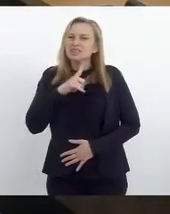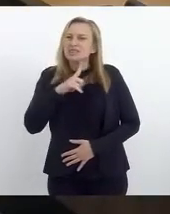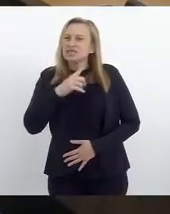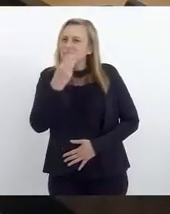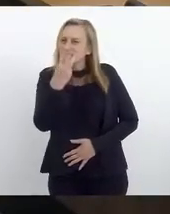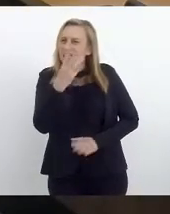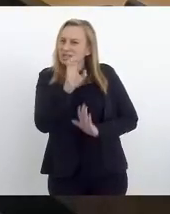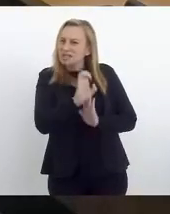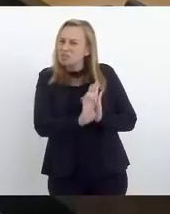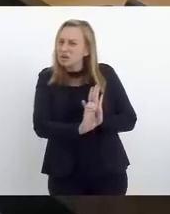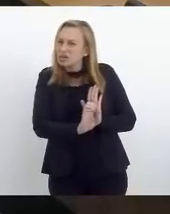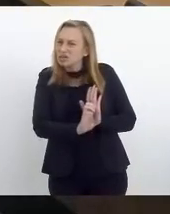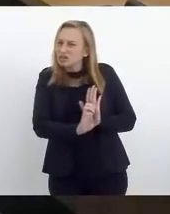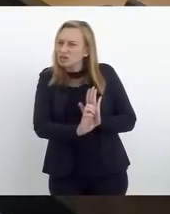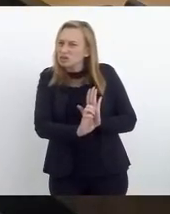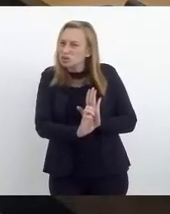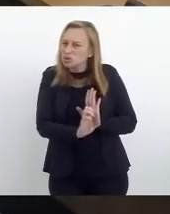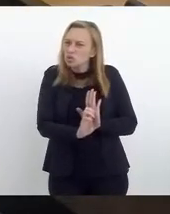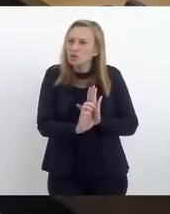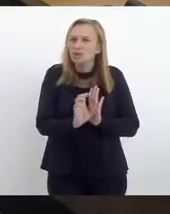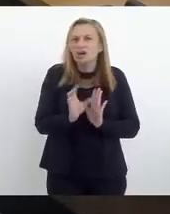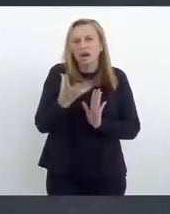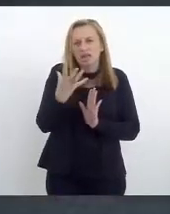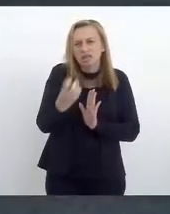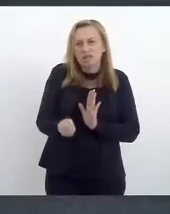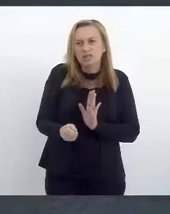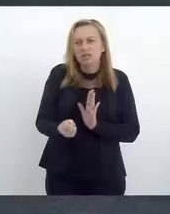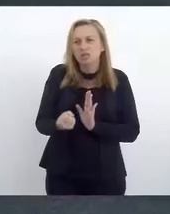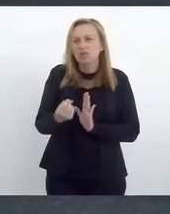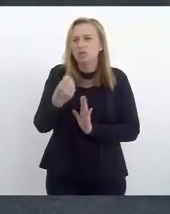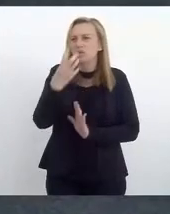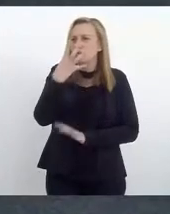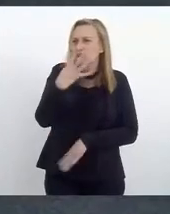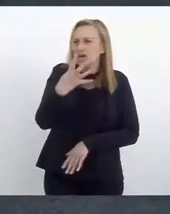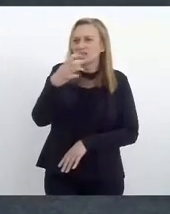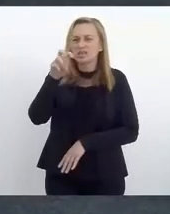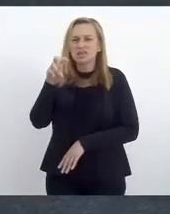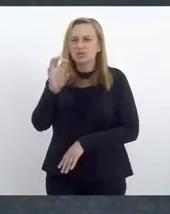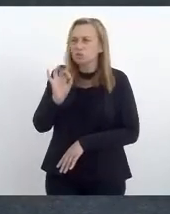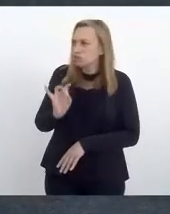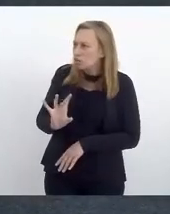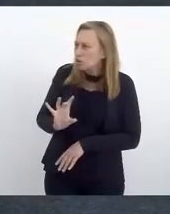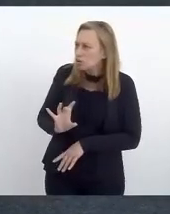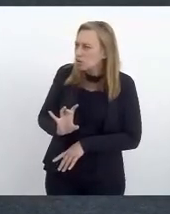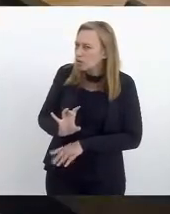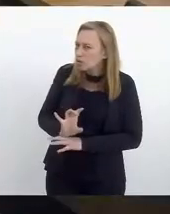3 emendas e o senhor deu favorável a 4 e 5.